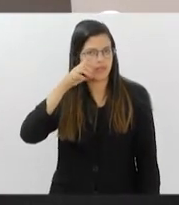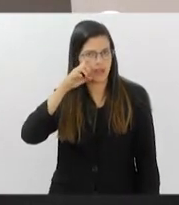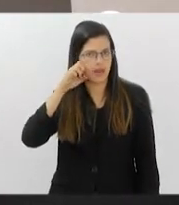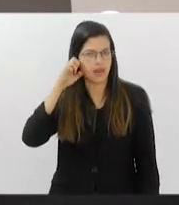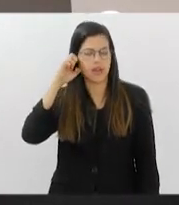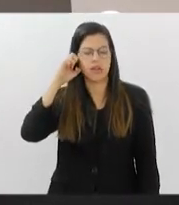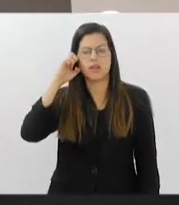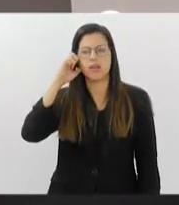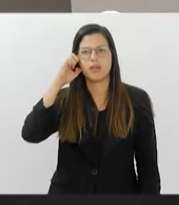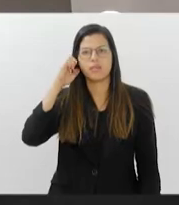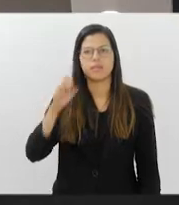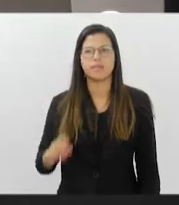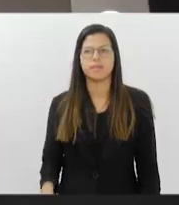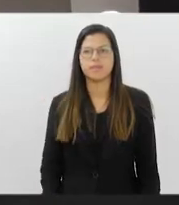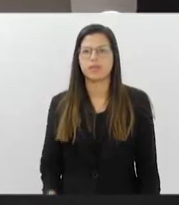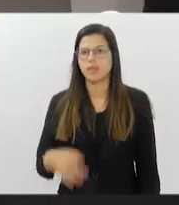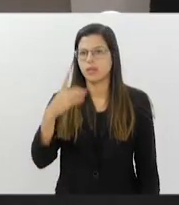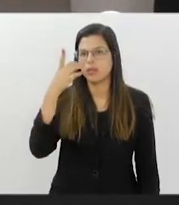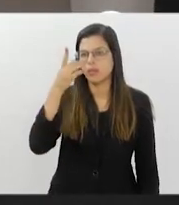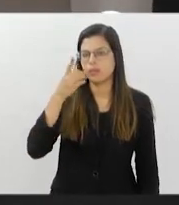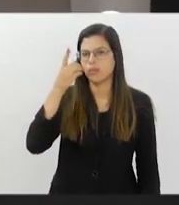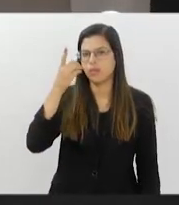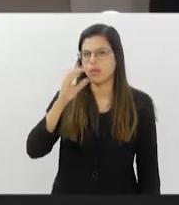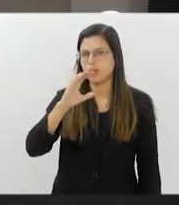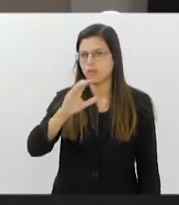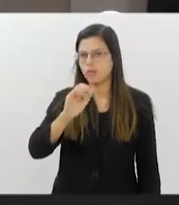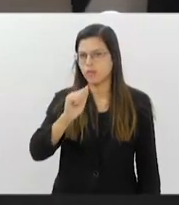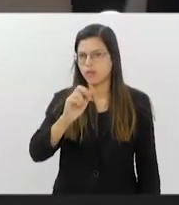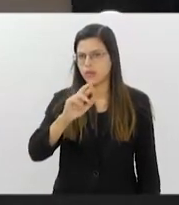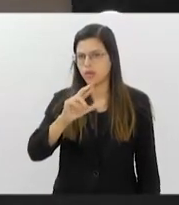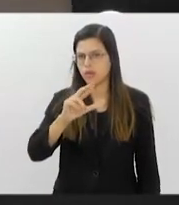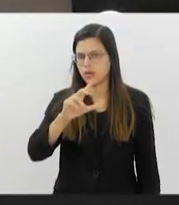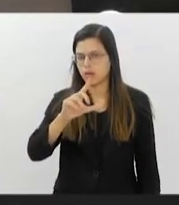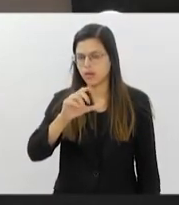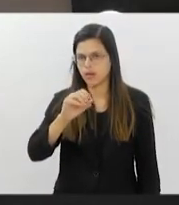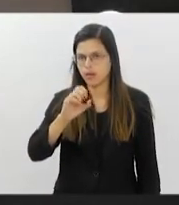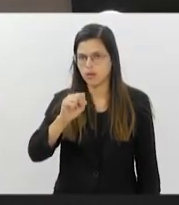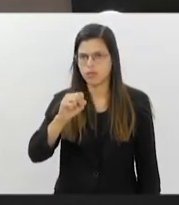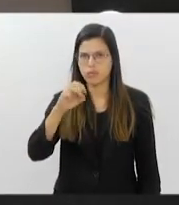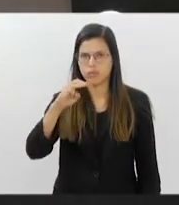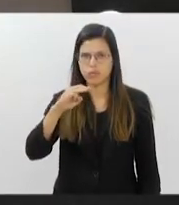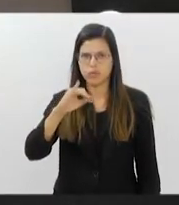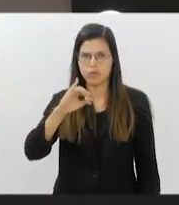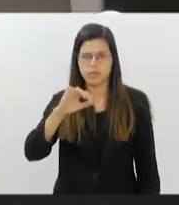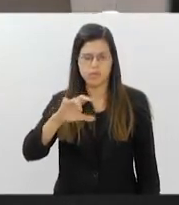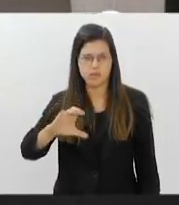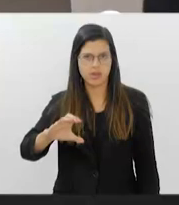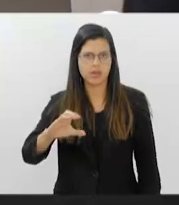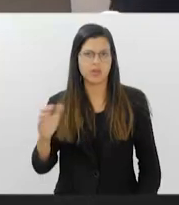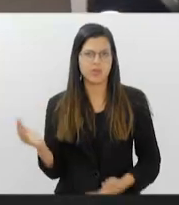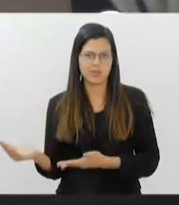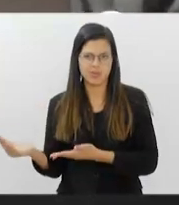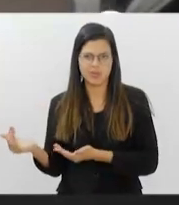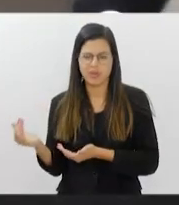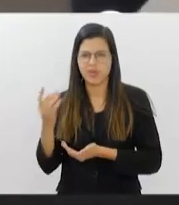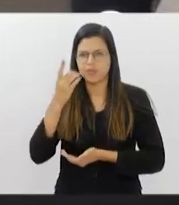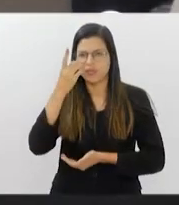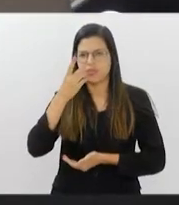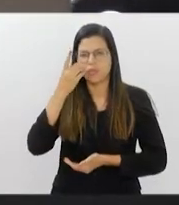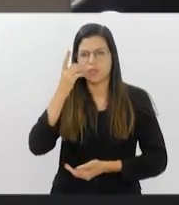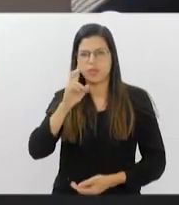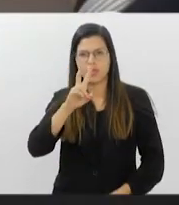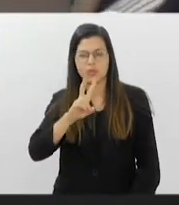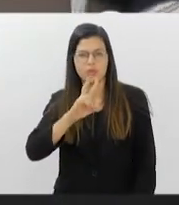Takimoto, deputado Carlos Mink, ao jovem deputado